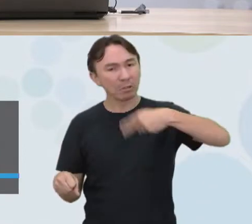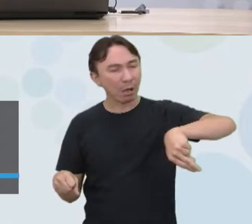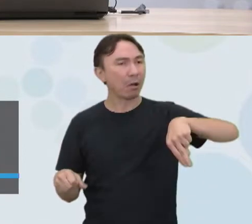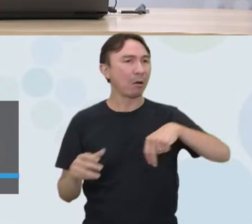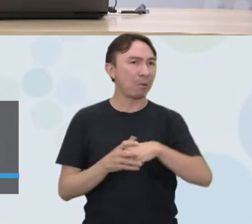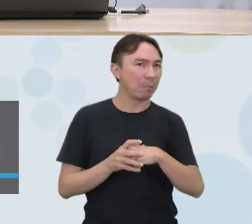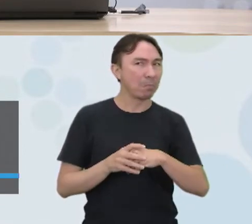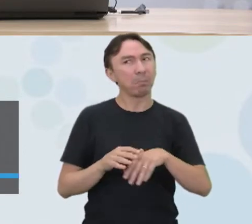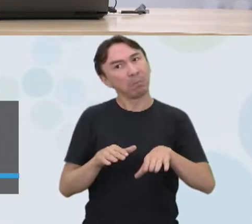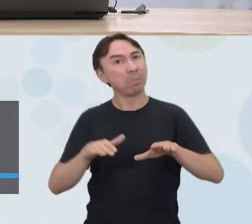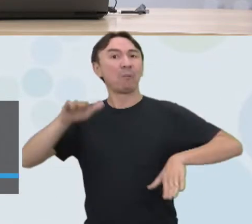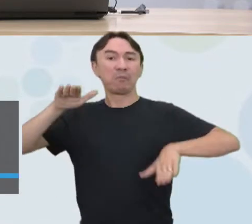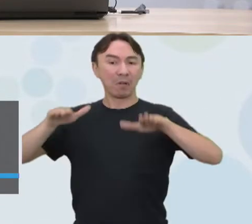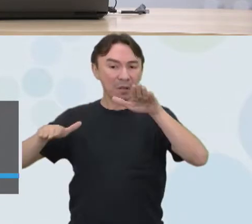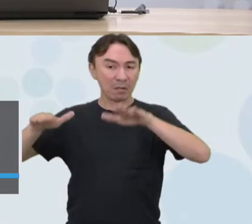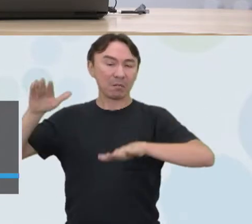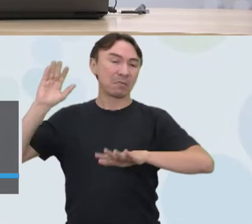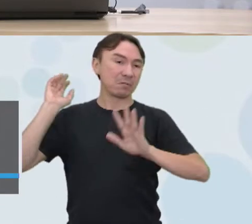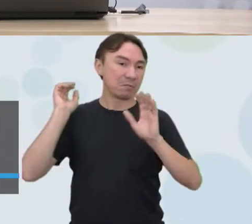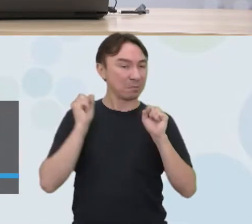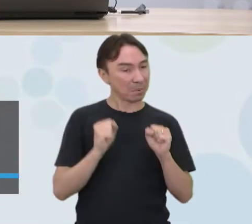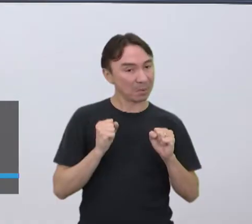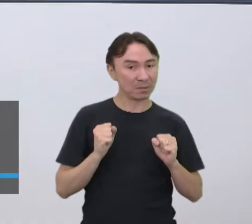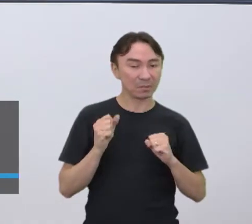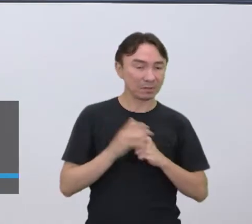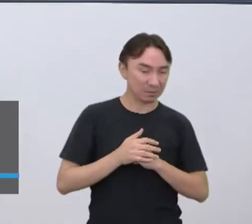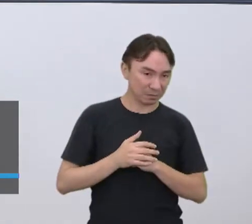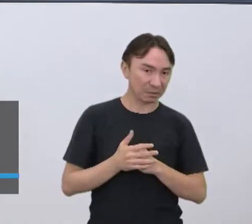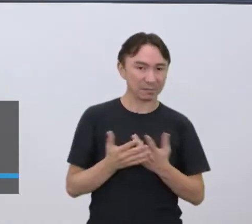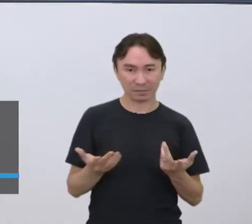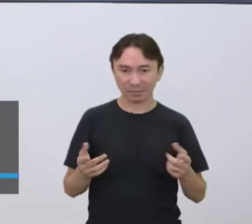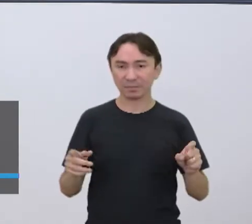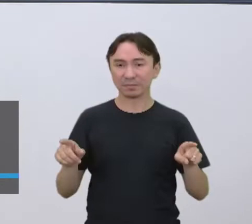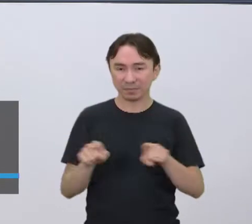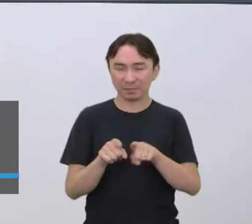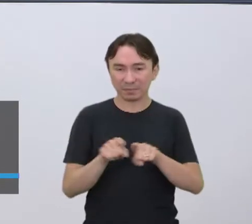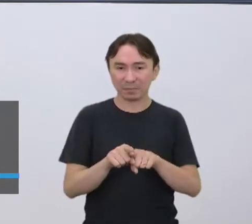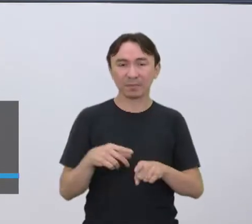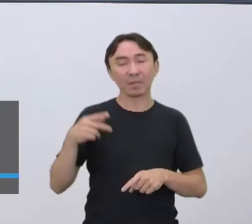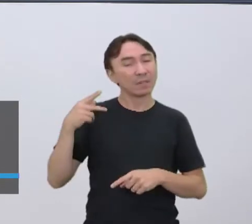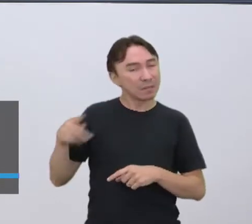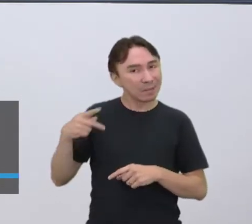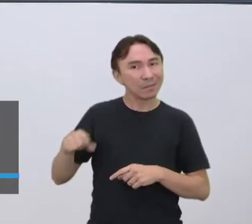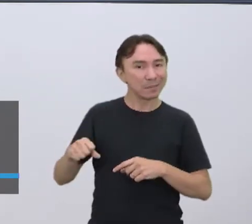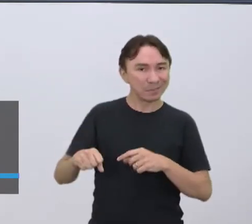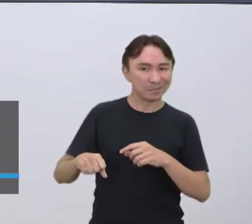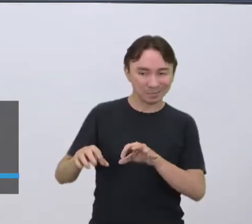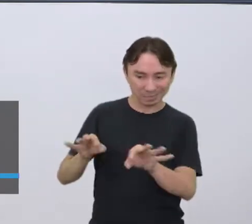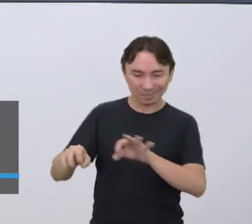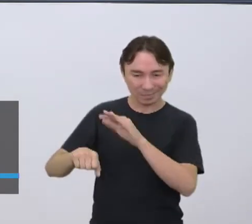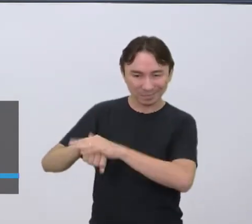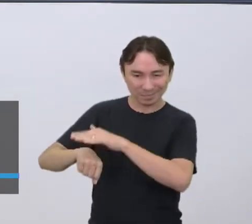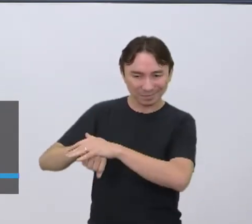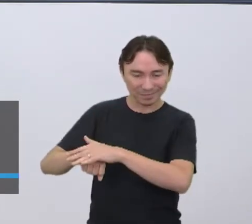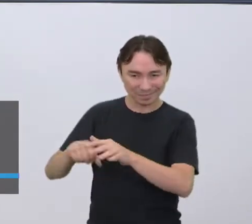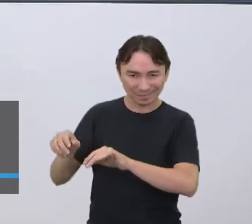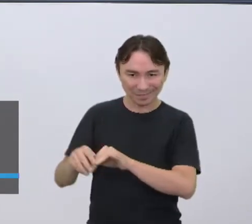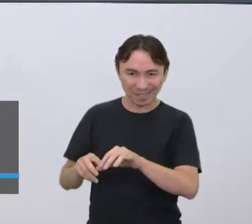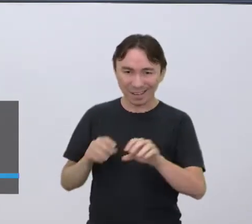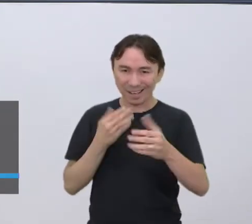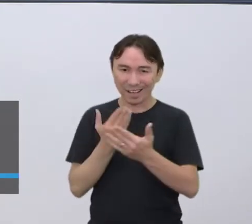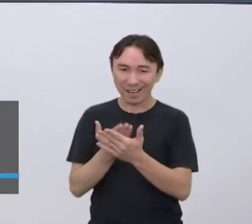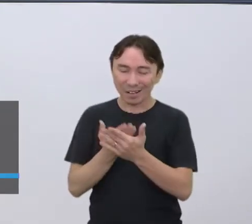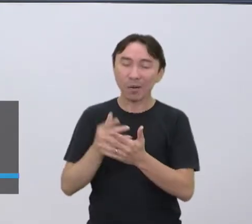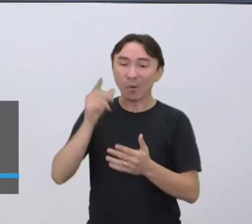Mas tem que ser nome, né? Exatamente. Pode ser qualidade. Tá. Inclusive, a gente demonstrou, utilizamos uma aula que você produziu ontem, né? Exemplos aí, né, de